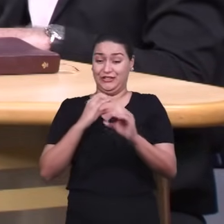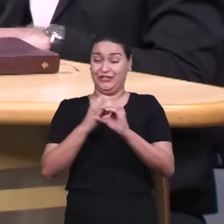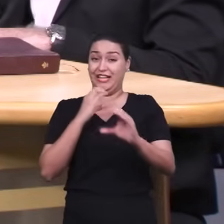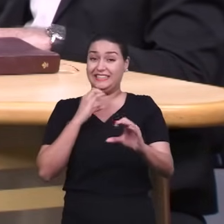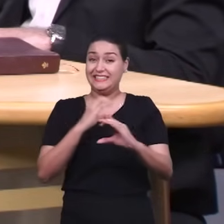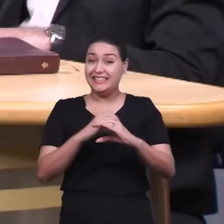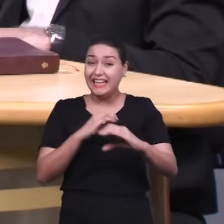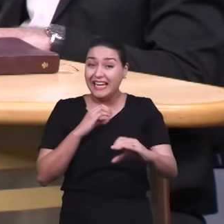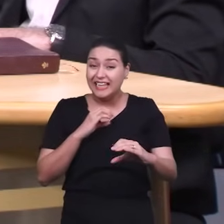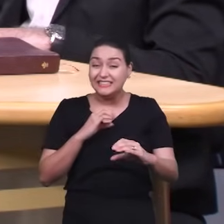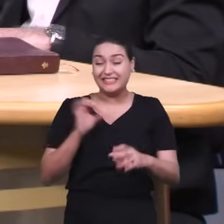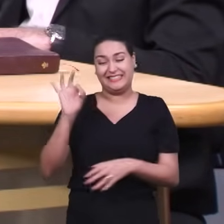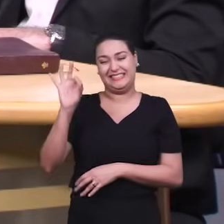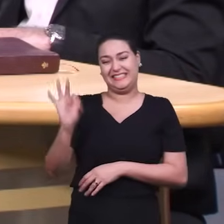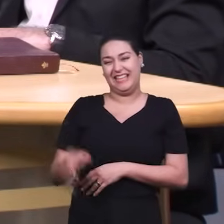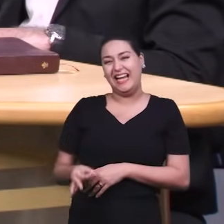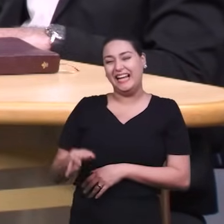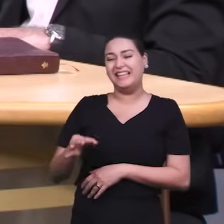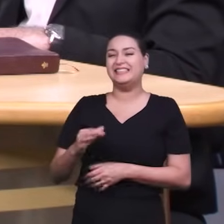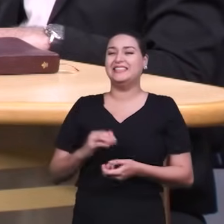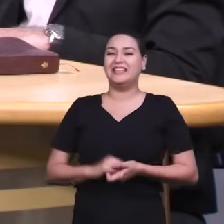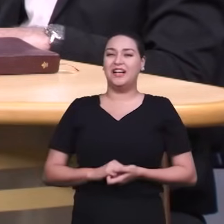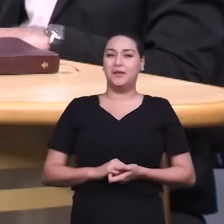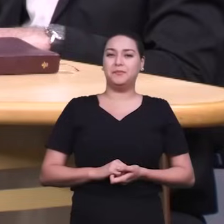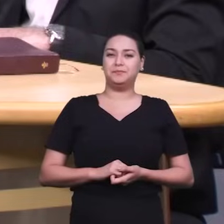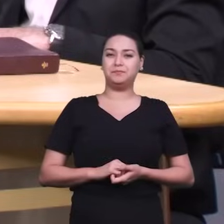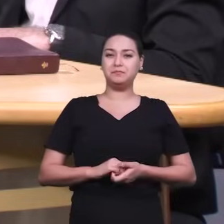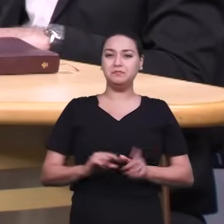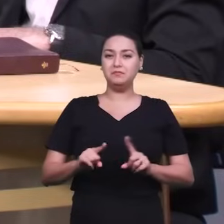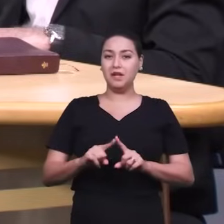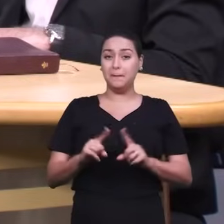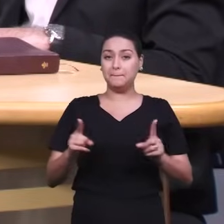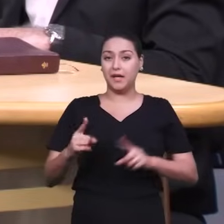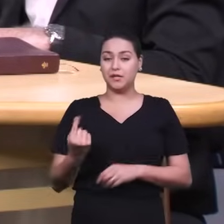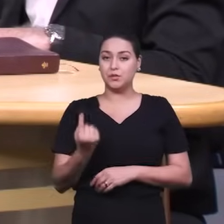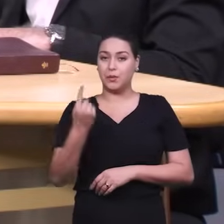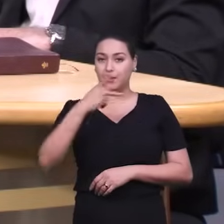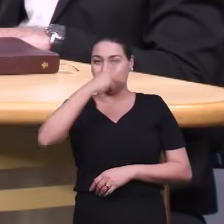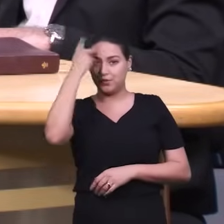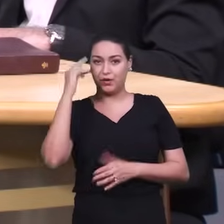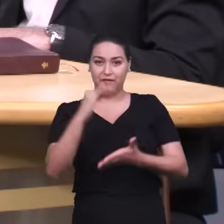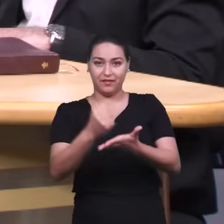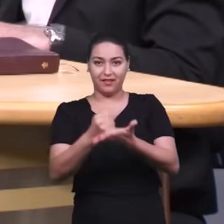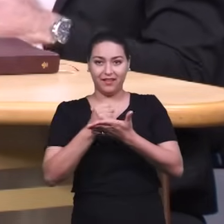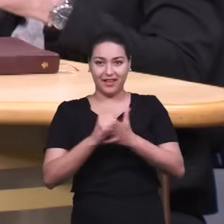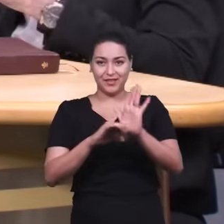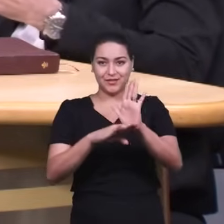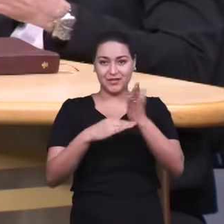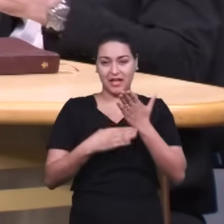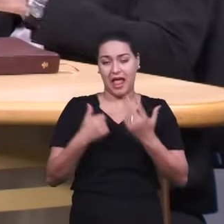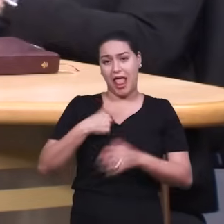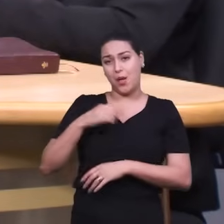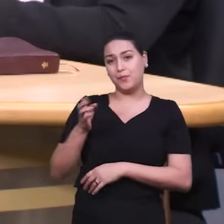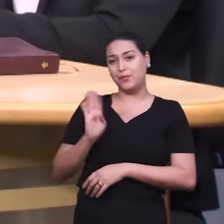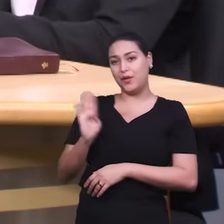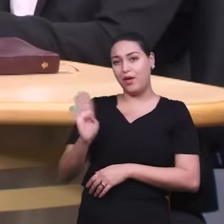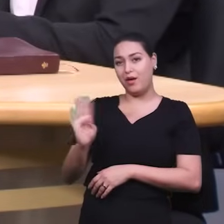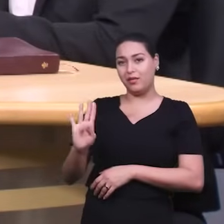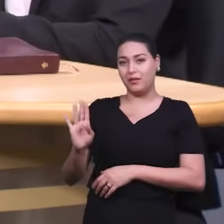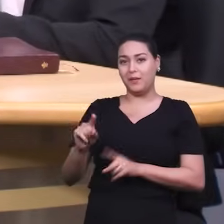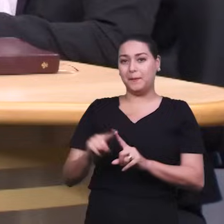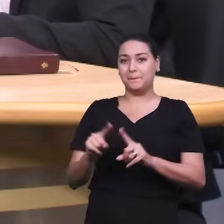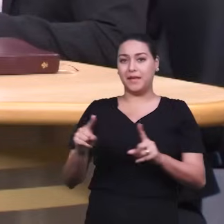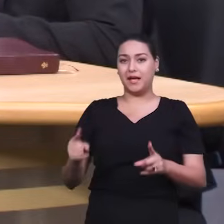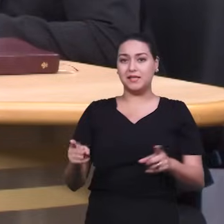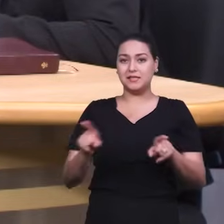Engenheiro, tá certo. Mas nós vamos ter um irmão aqui que vai nos ajudar. Eu sou biólogo, mas nós